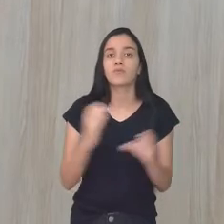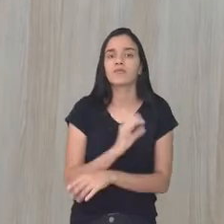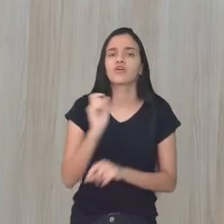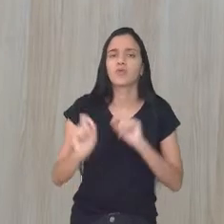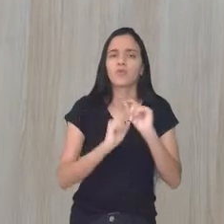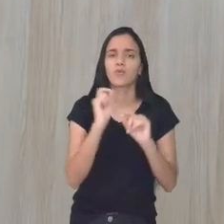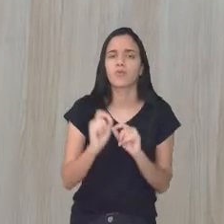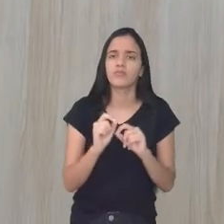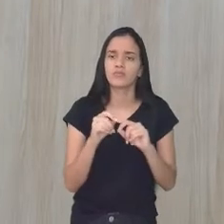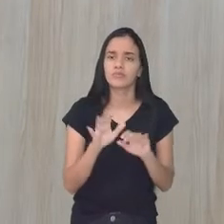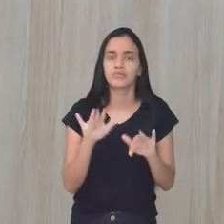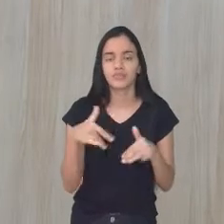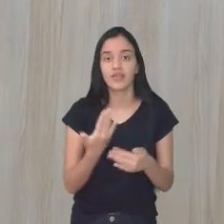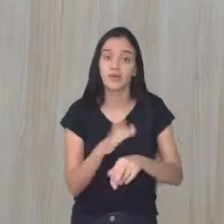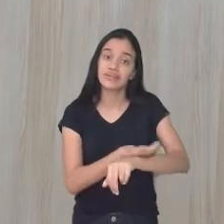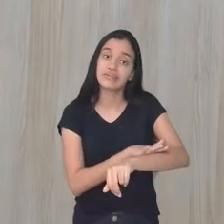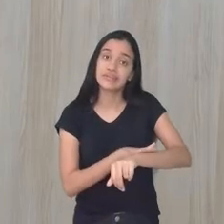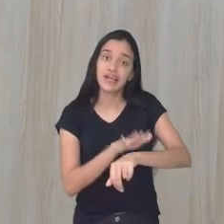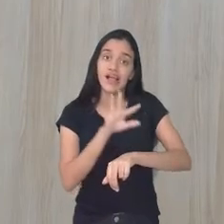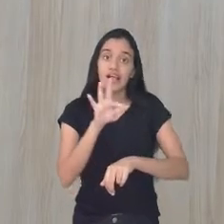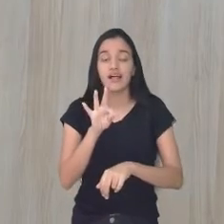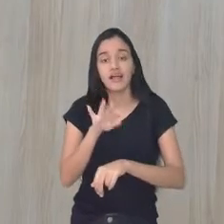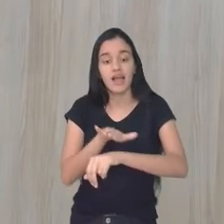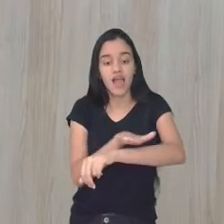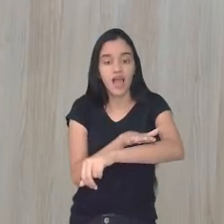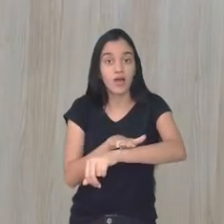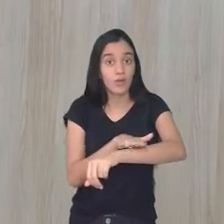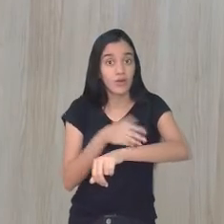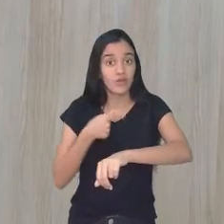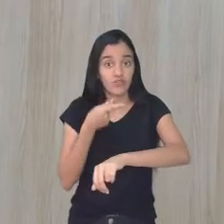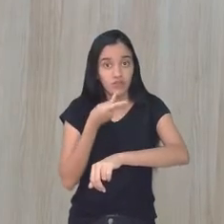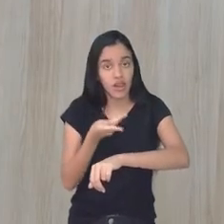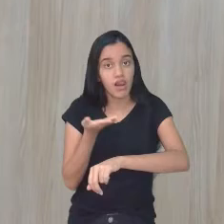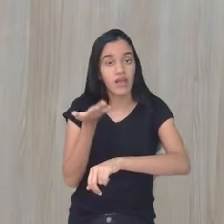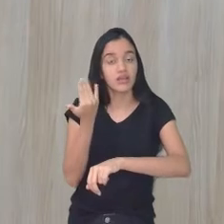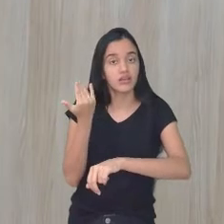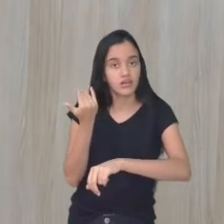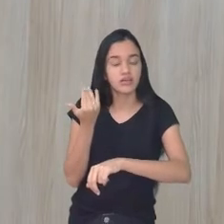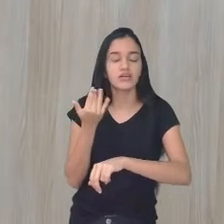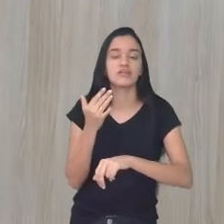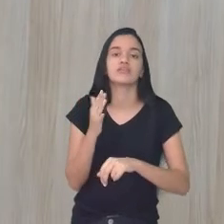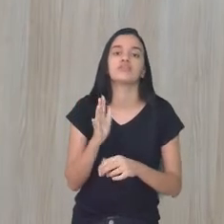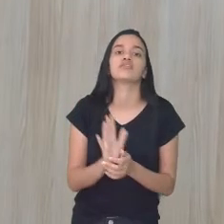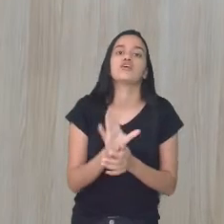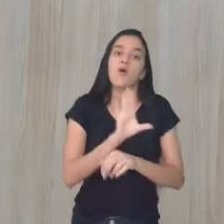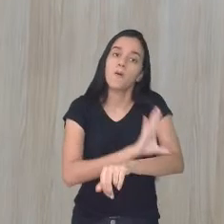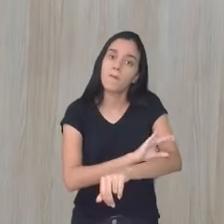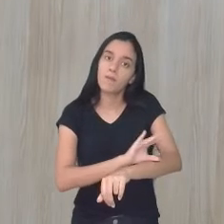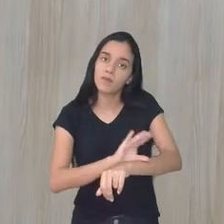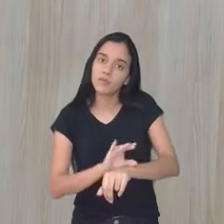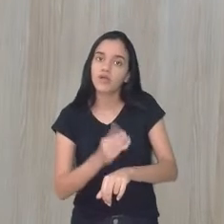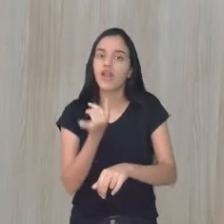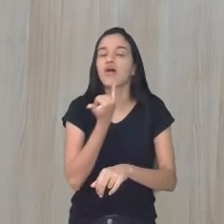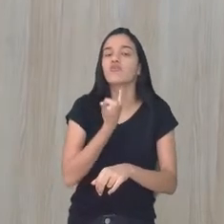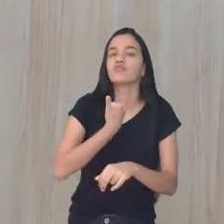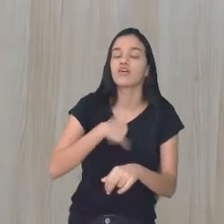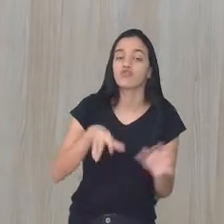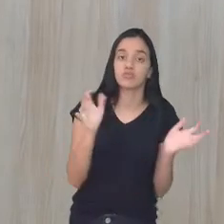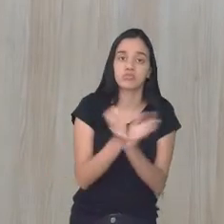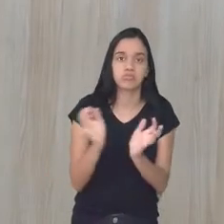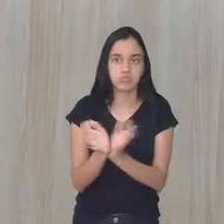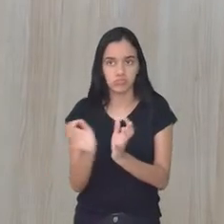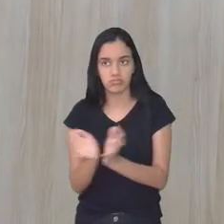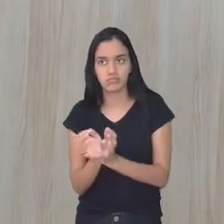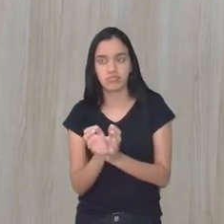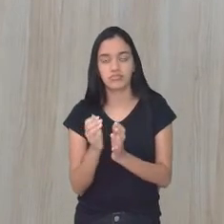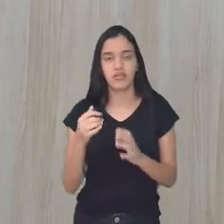de tecidos, e esse tecido é o tecido epitelial, como eu já falei antes, o muscular, o nervoso, o conjuntivo, que vão formar